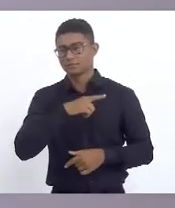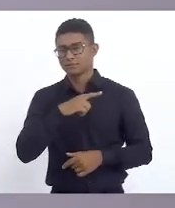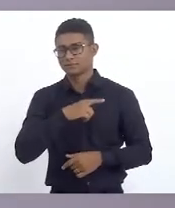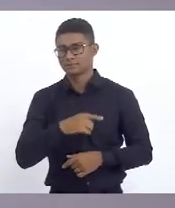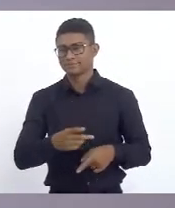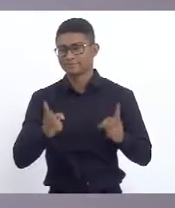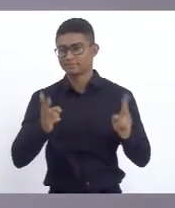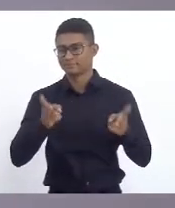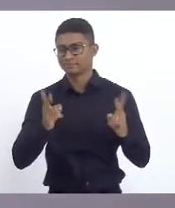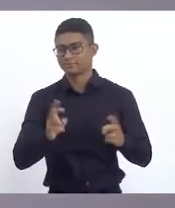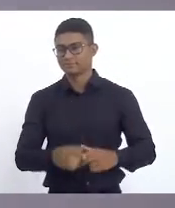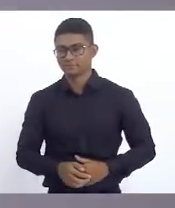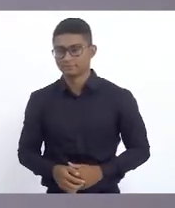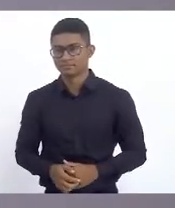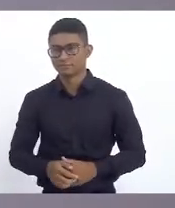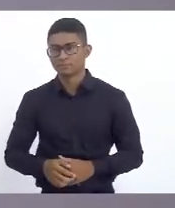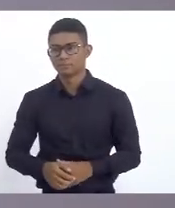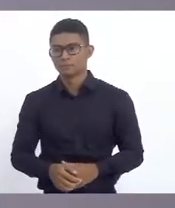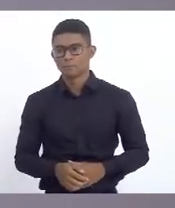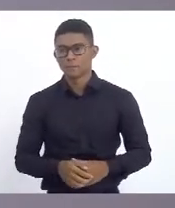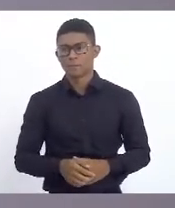Sempre dá problema.